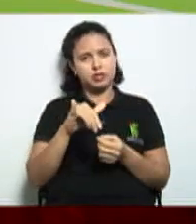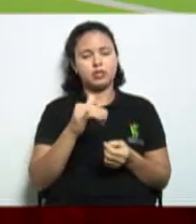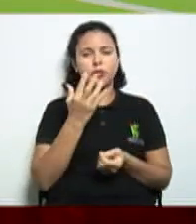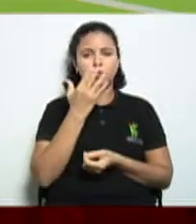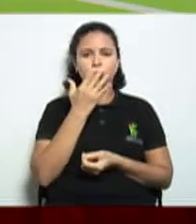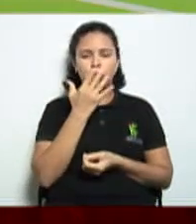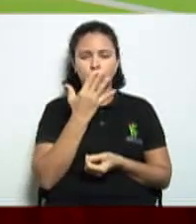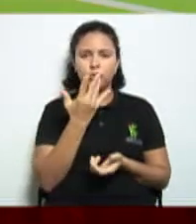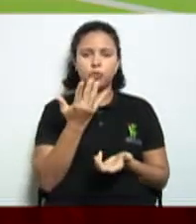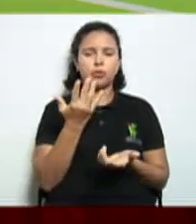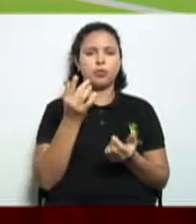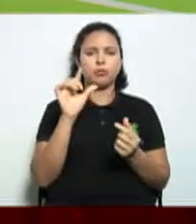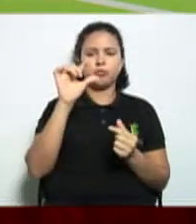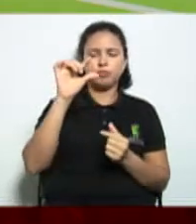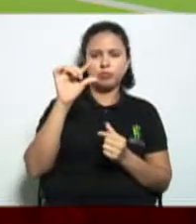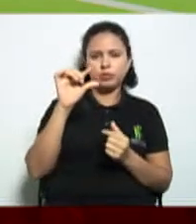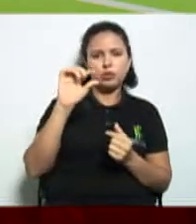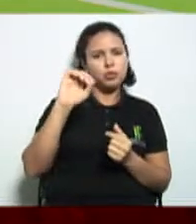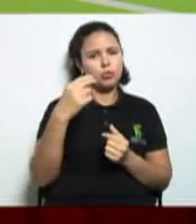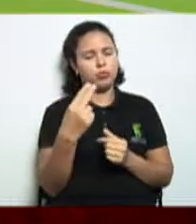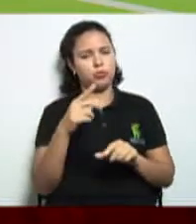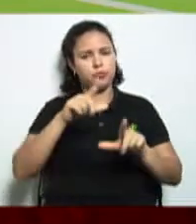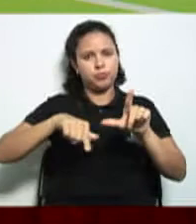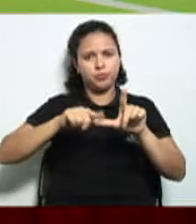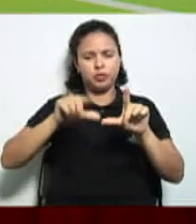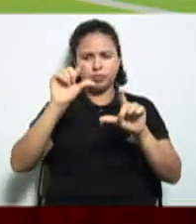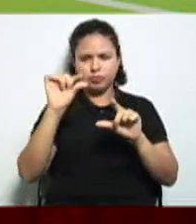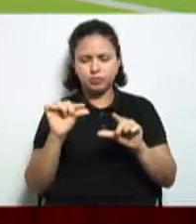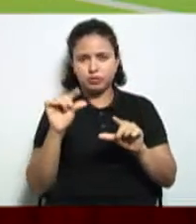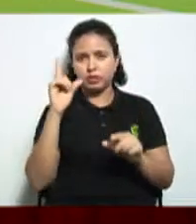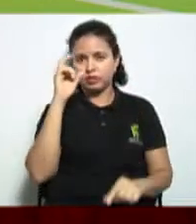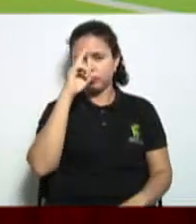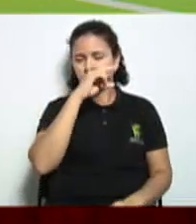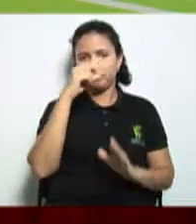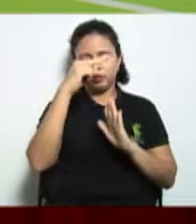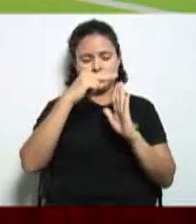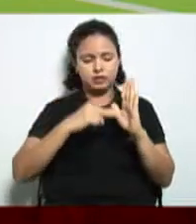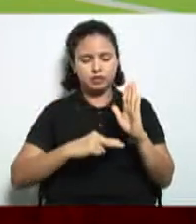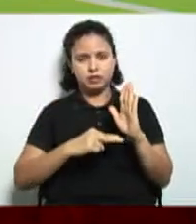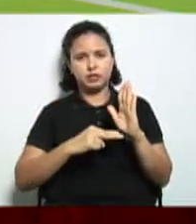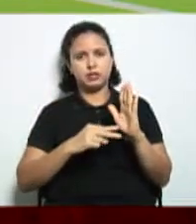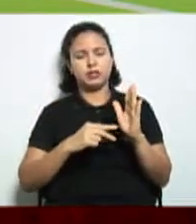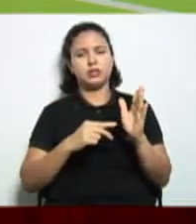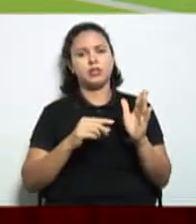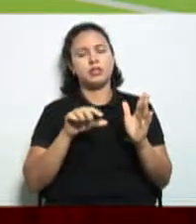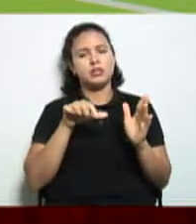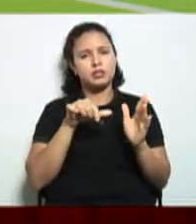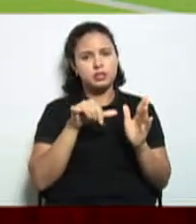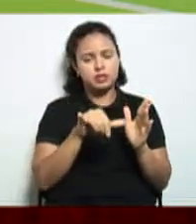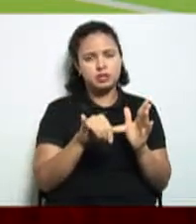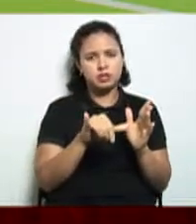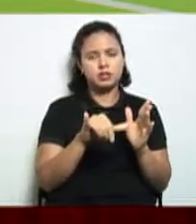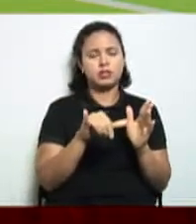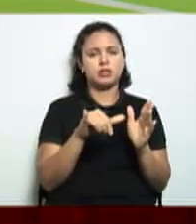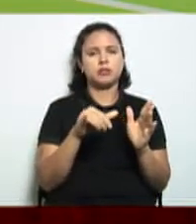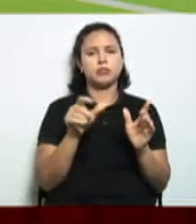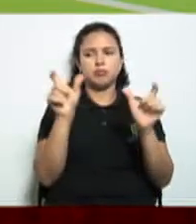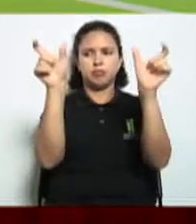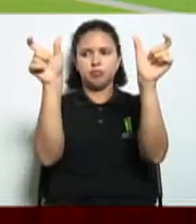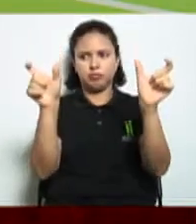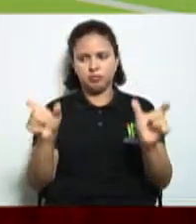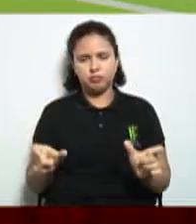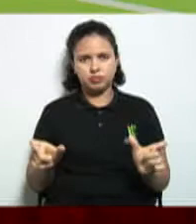coloco uma letra muito pequena, também vai dificultar a leitura. Se eu coloco uma margem muito estreita, de repente, na hora que eu